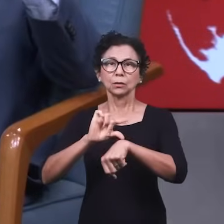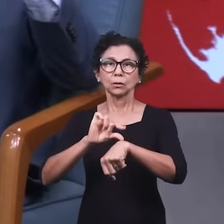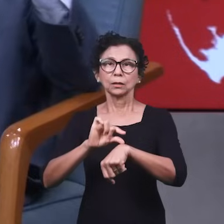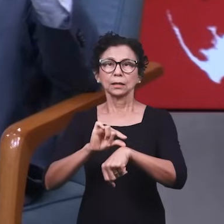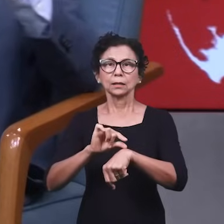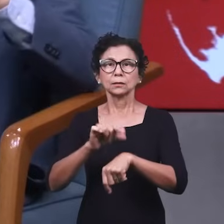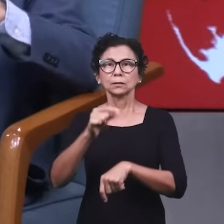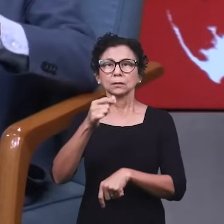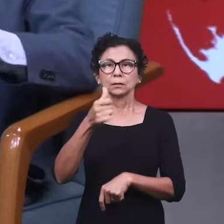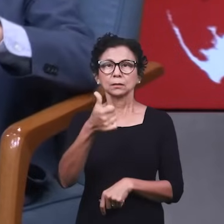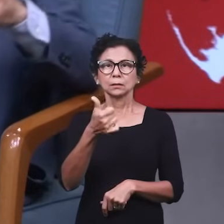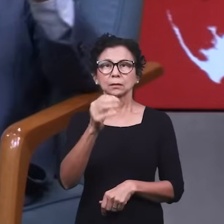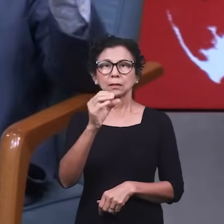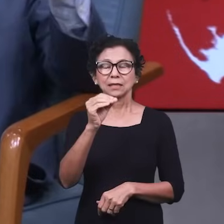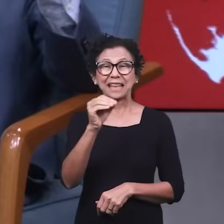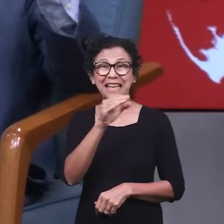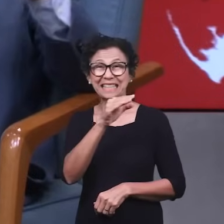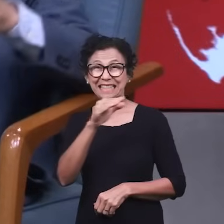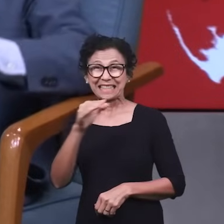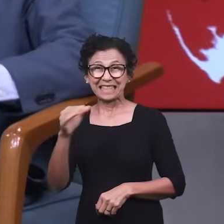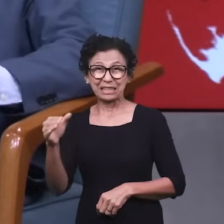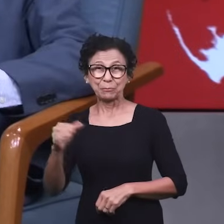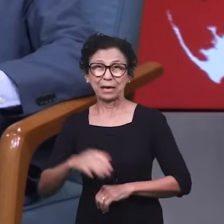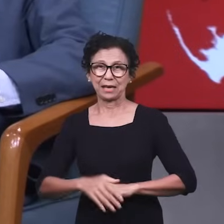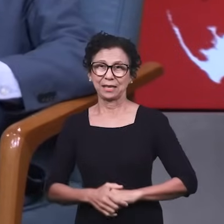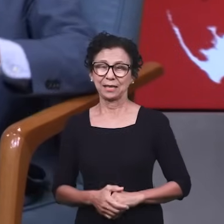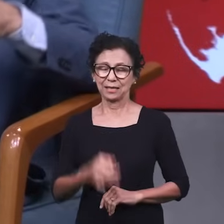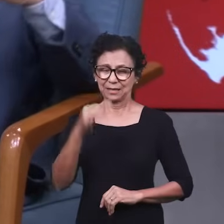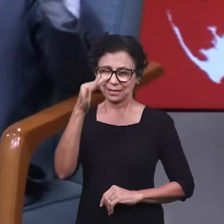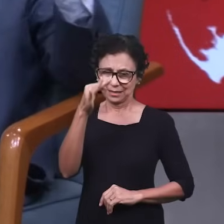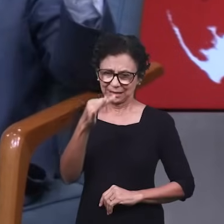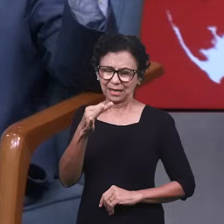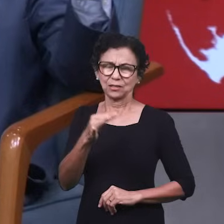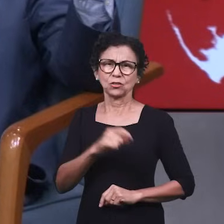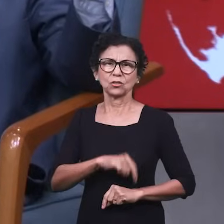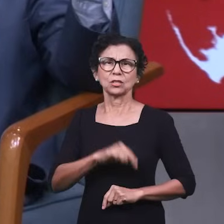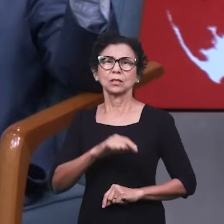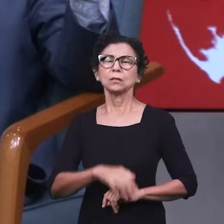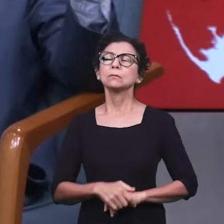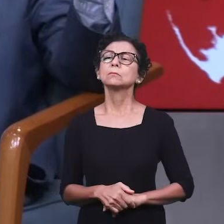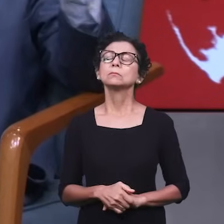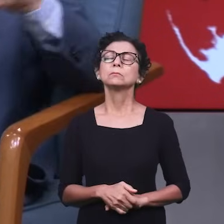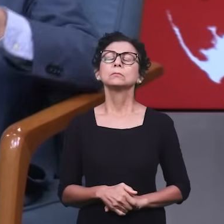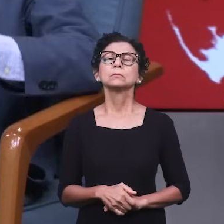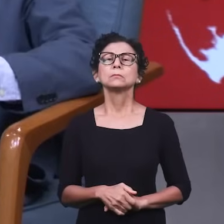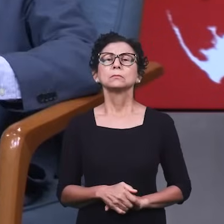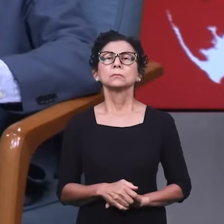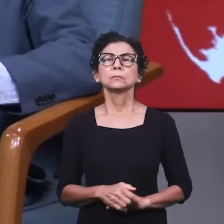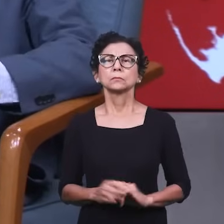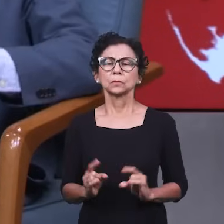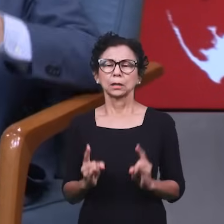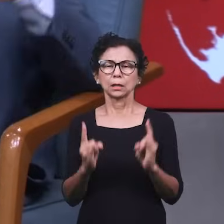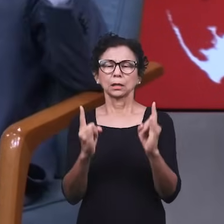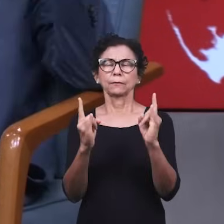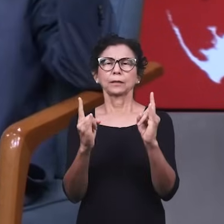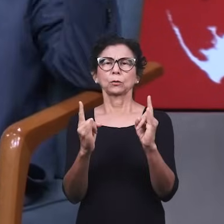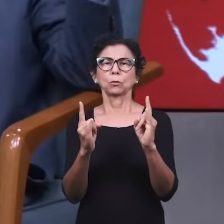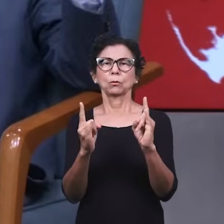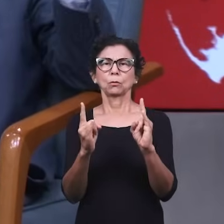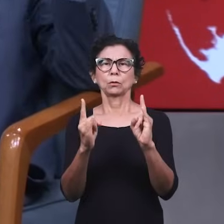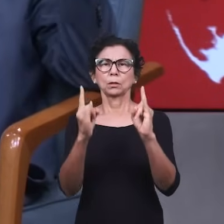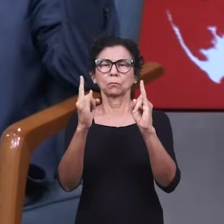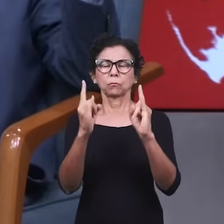10h30, certinho, a porta do elevador abre e sai uma senhora, uma jovem senhora,